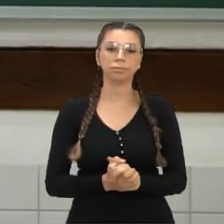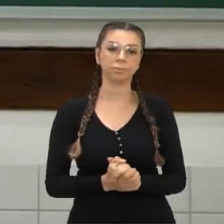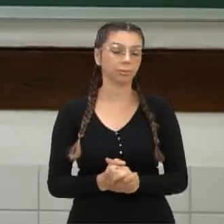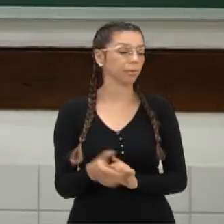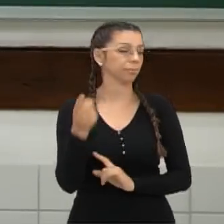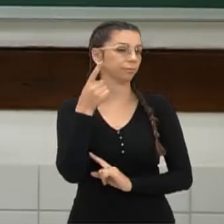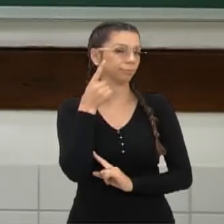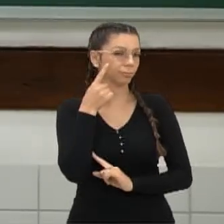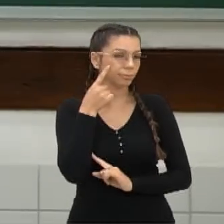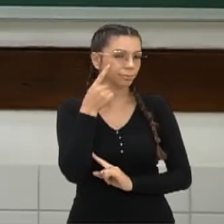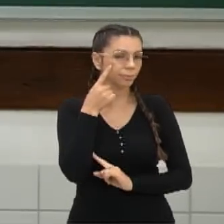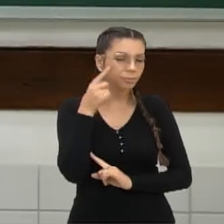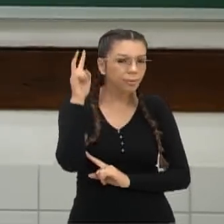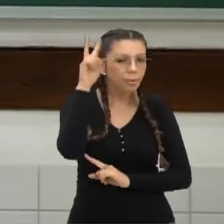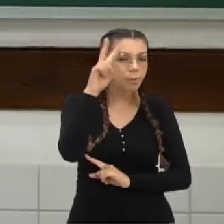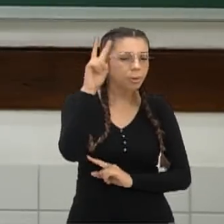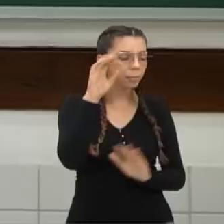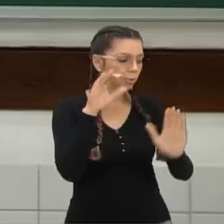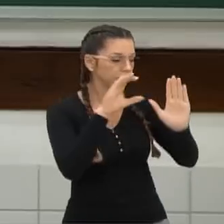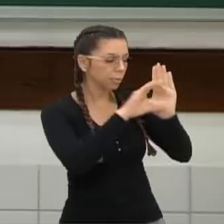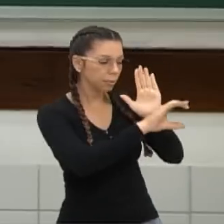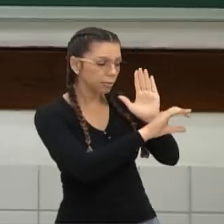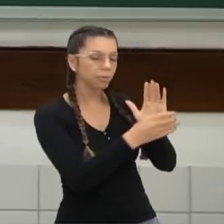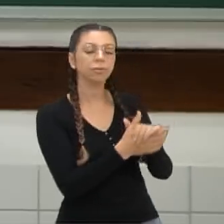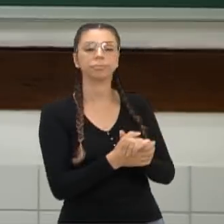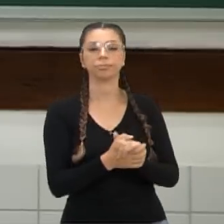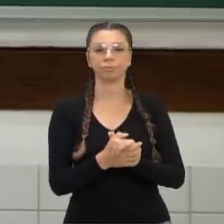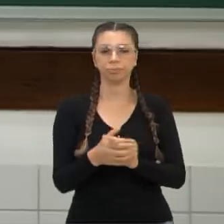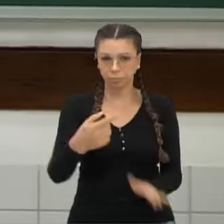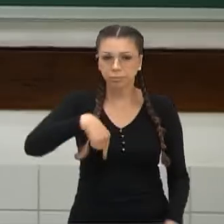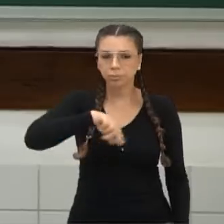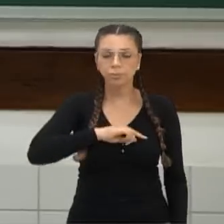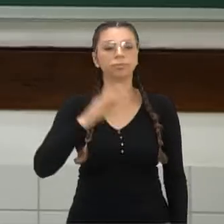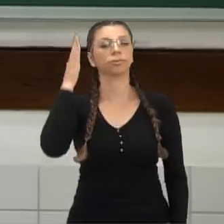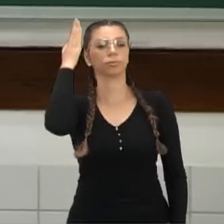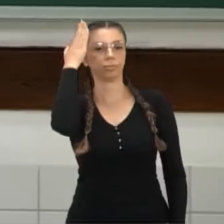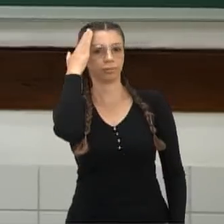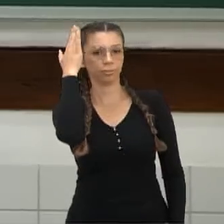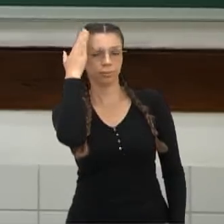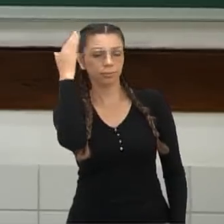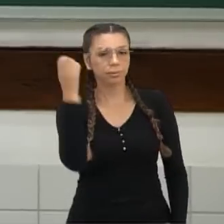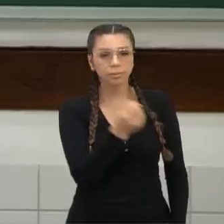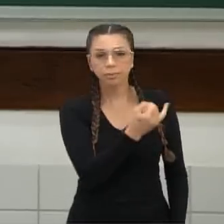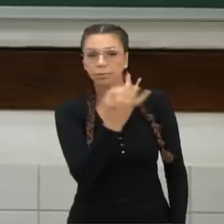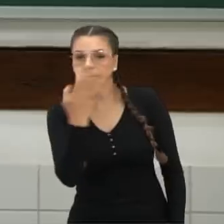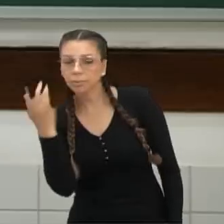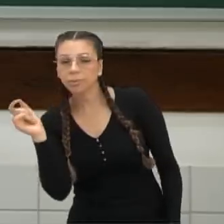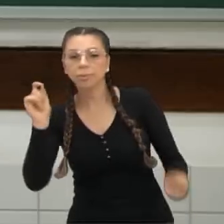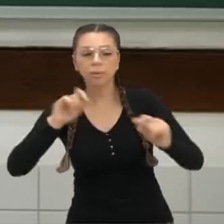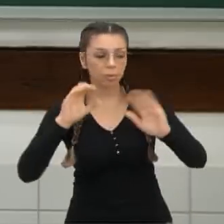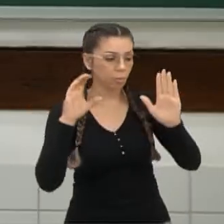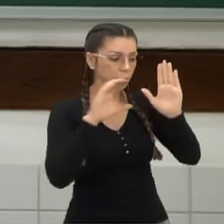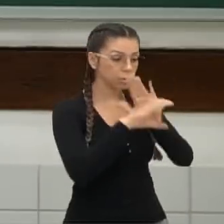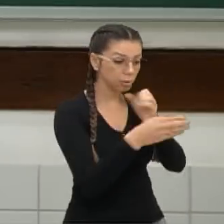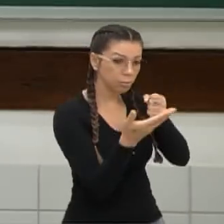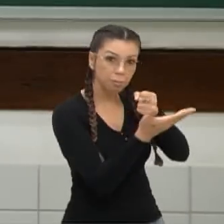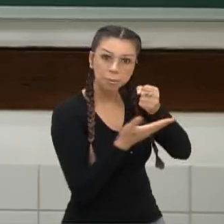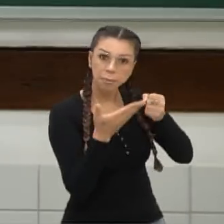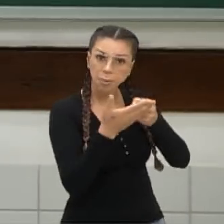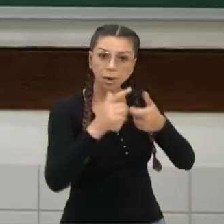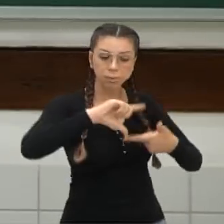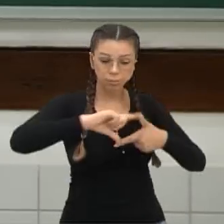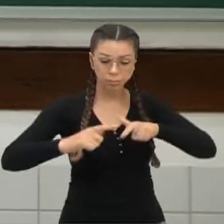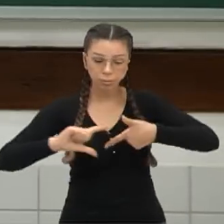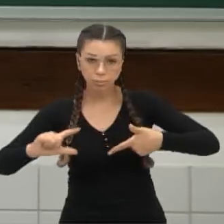Vamos lembrar também de um conceitinho. A gente sabe que a gente tem algumas coisas que são conceitos básicos da geometria, que